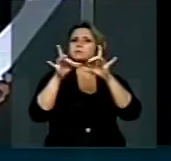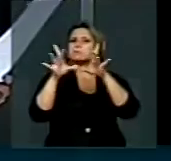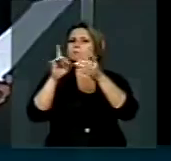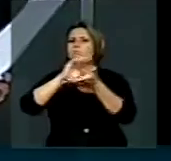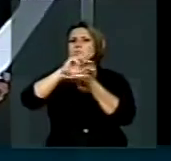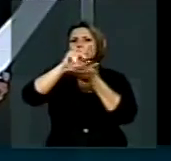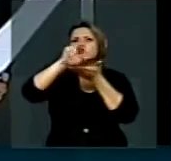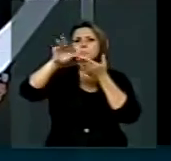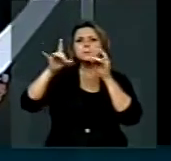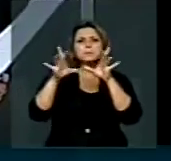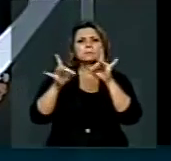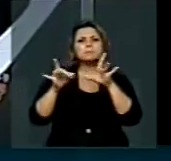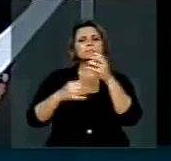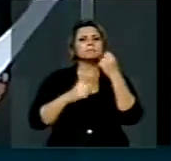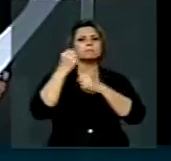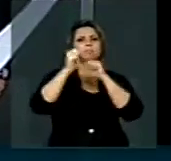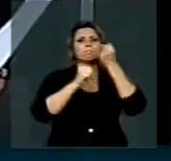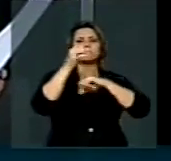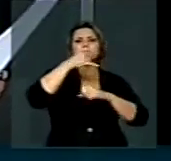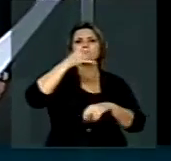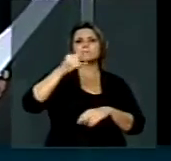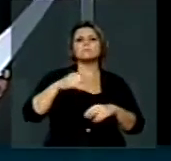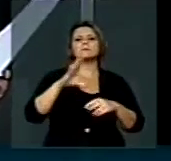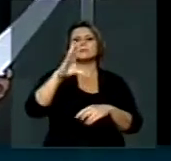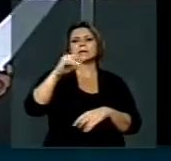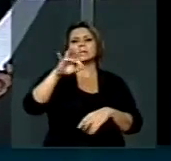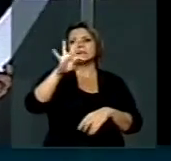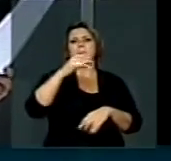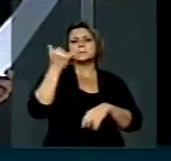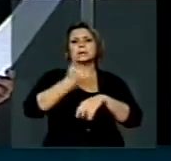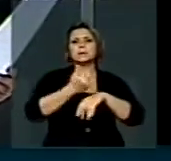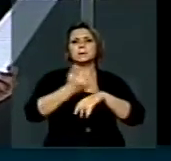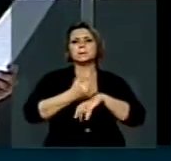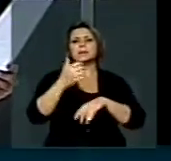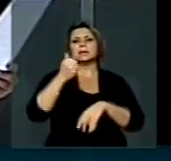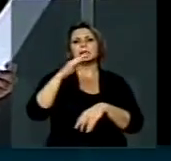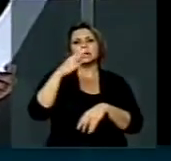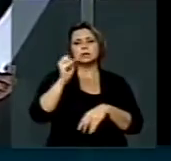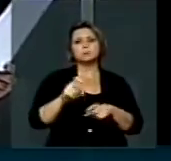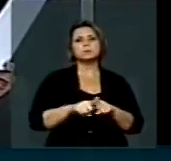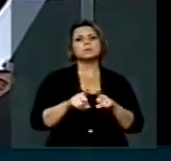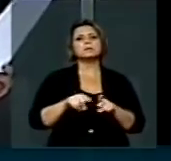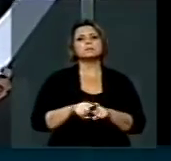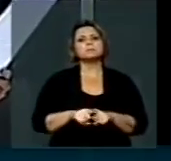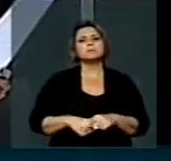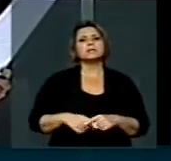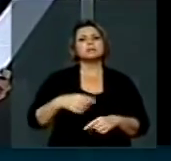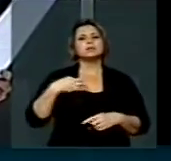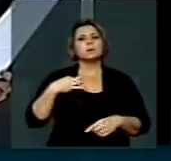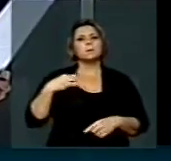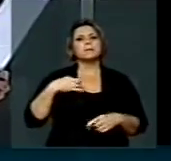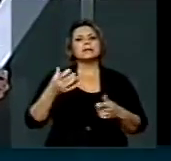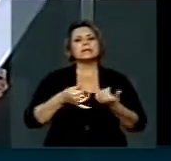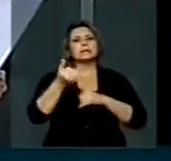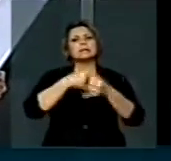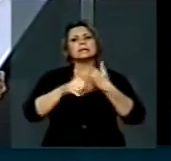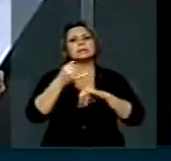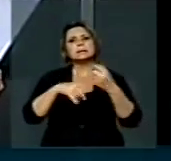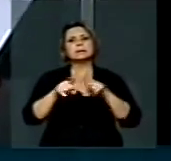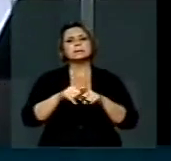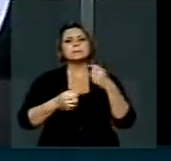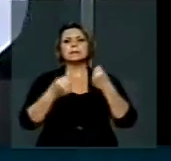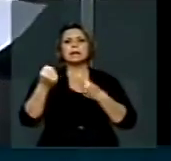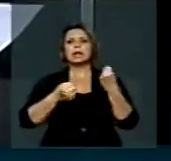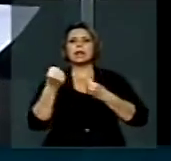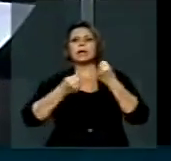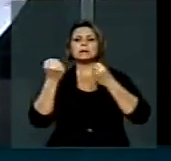diversificada, incluindo fábricas de eletrônicos, cimento, ferro e aço. Além disso, tecidos, químicos,